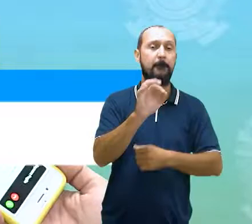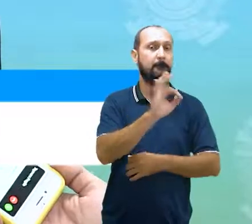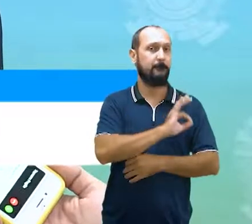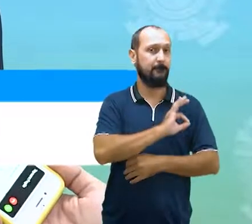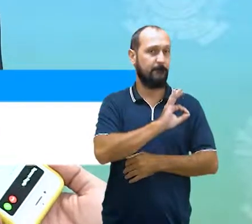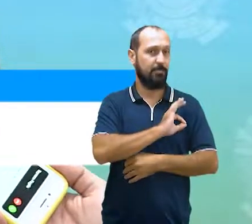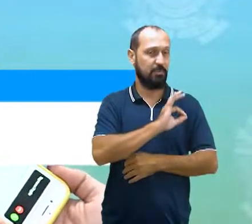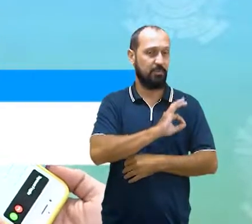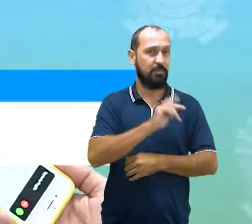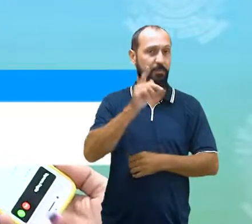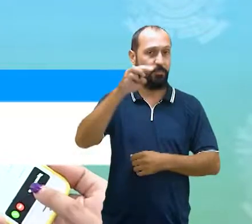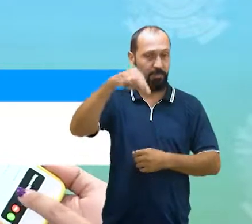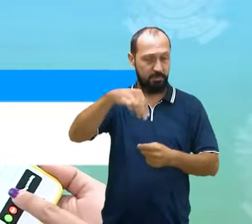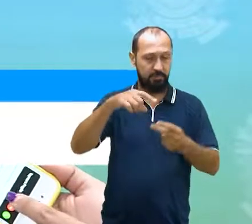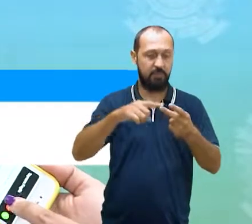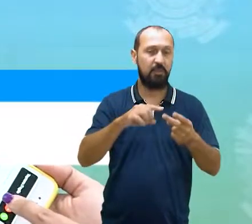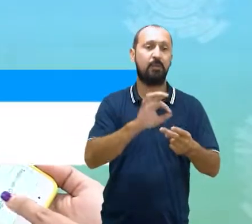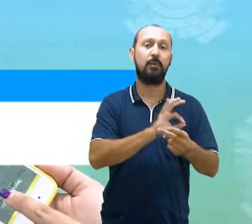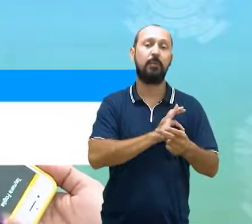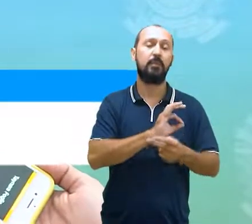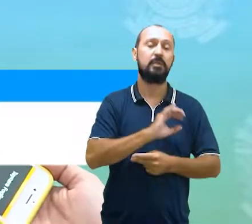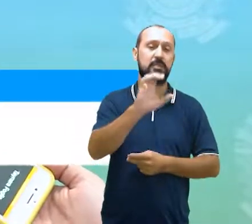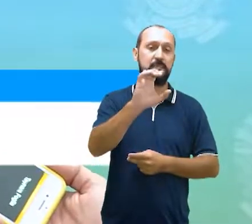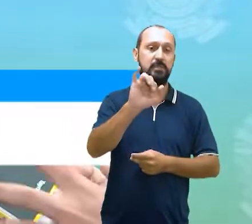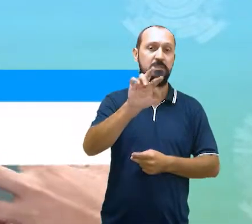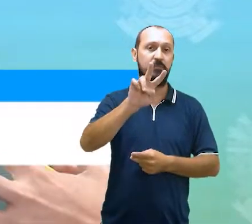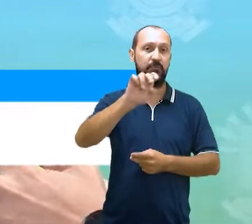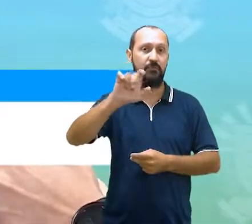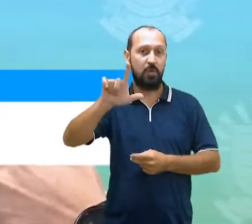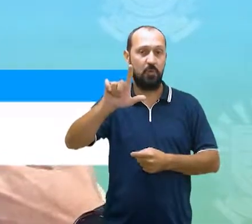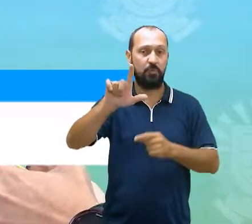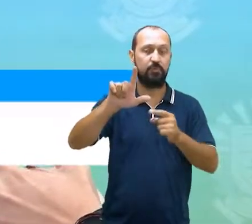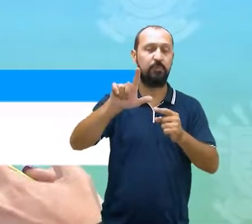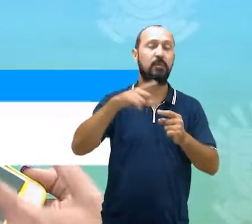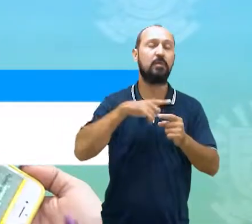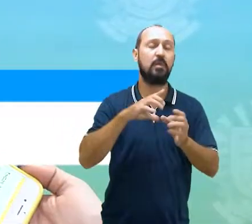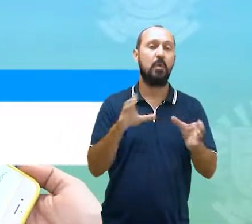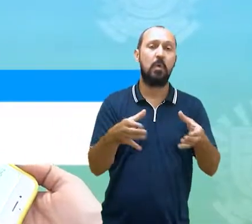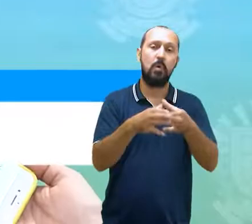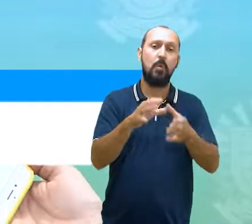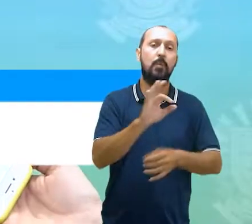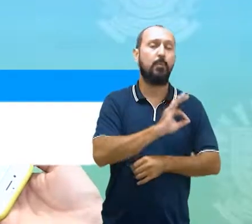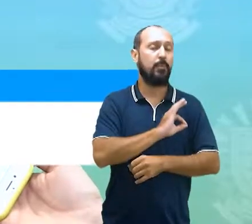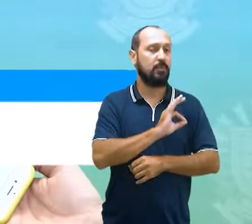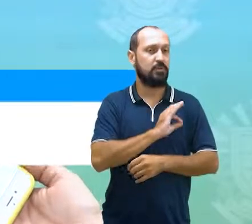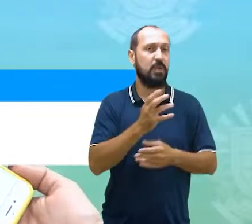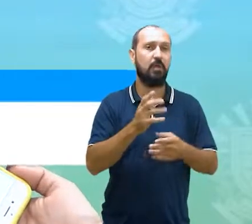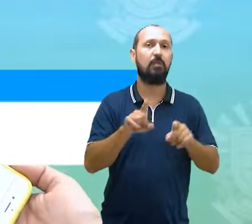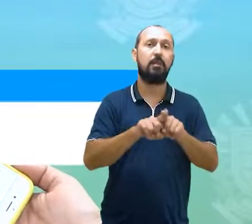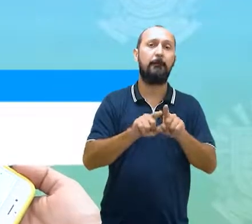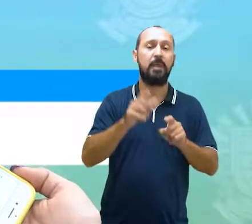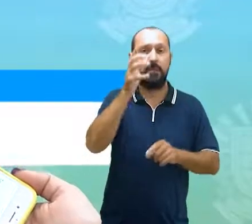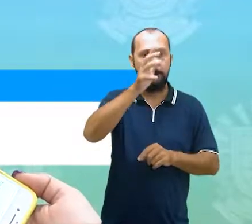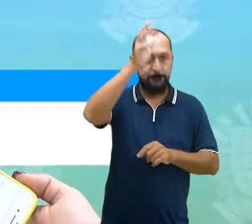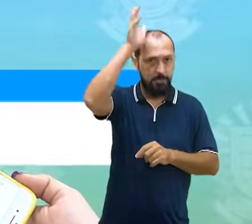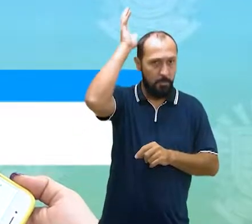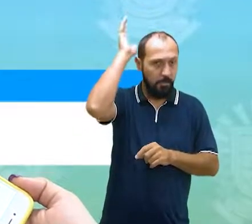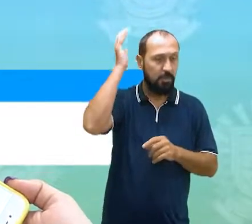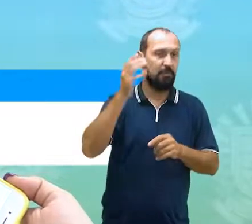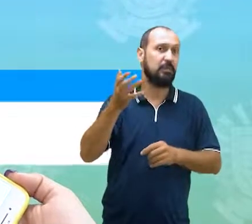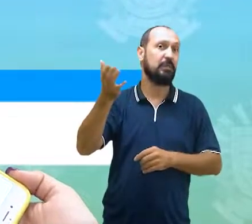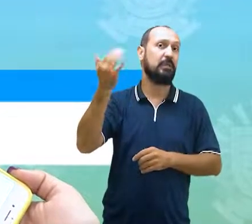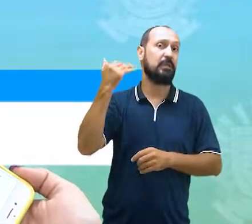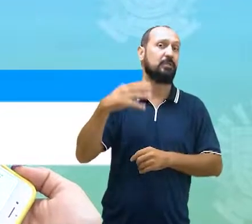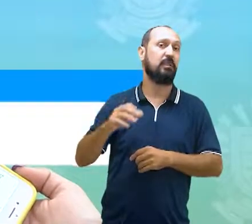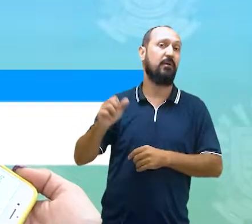tanto na Polícia Militar quanto na Polícia Civil, e vai contemplar os policiais militares e bombeiros militares